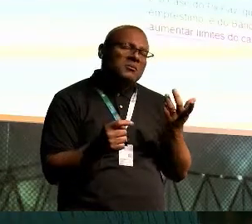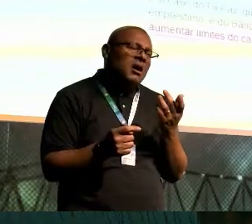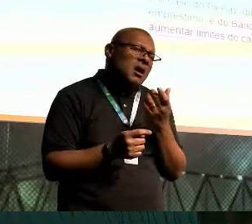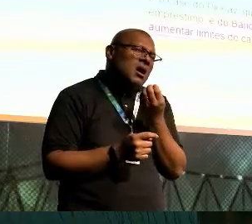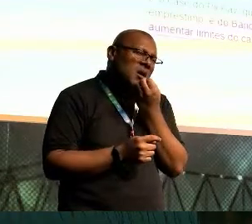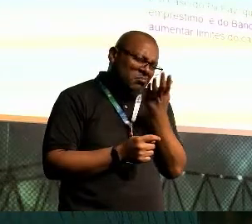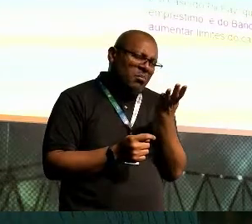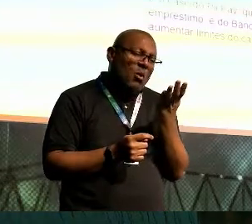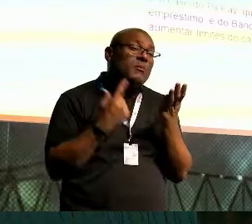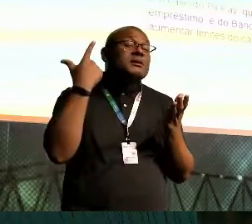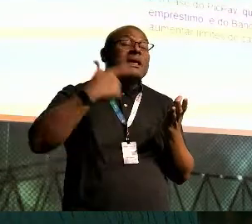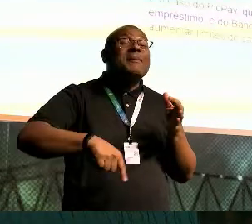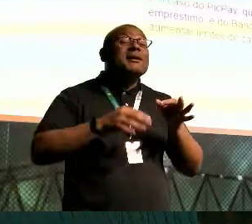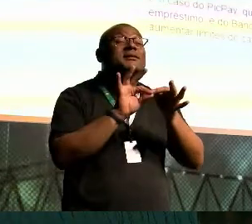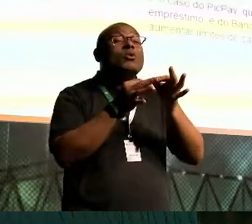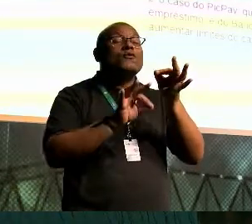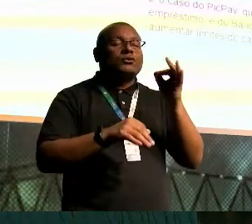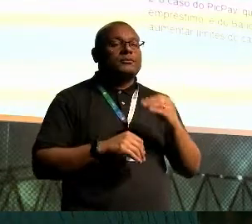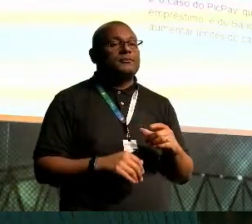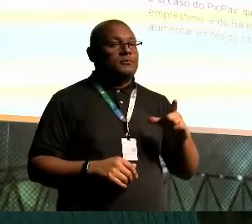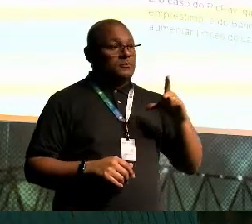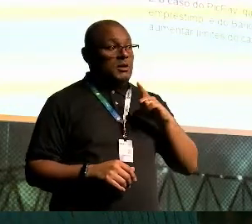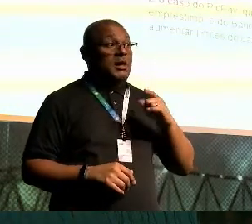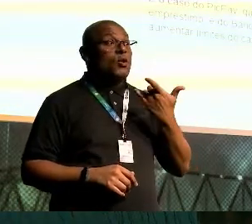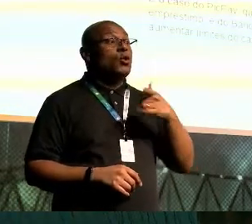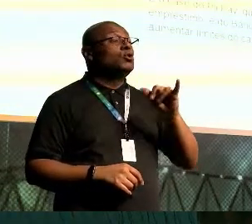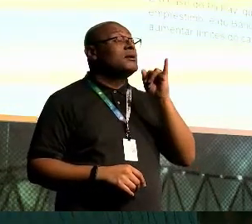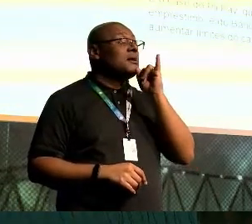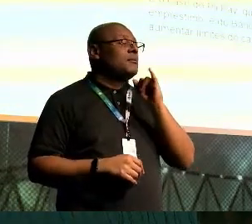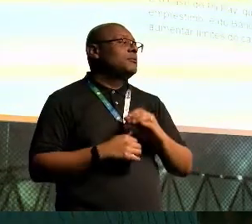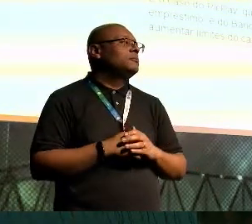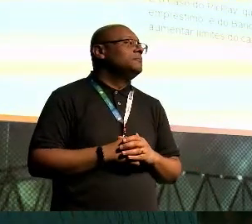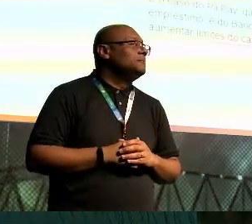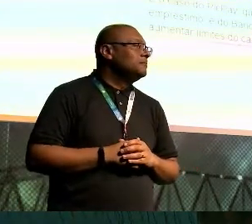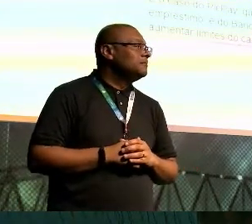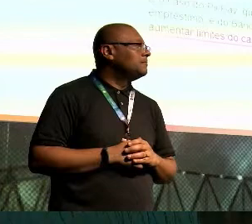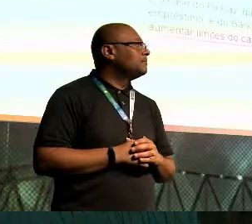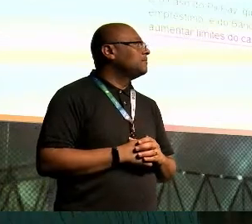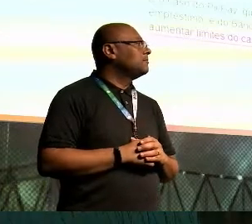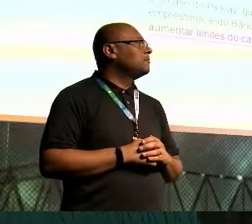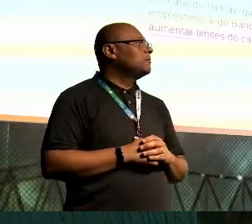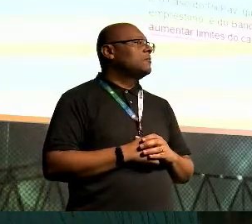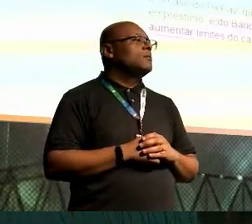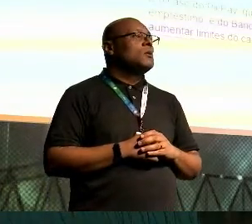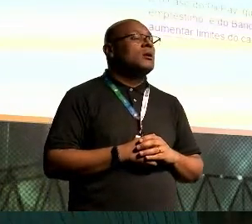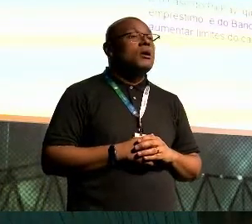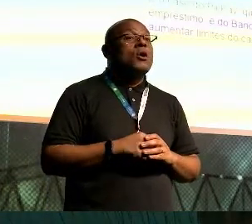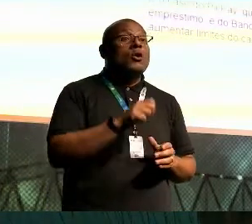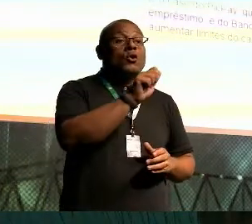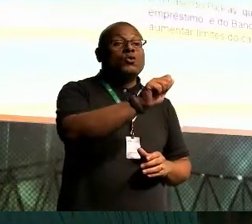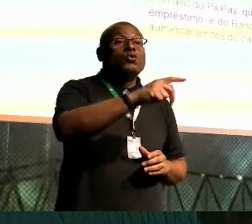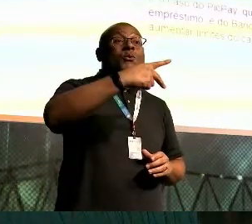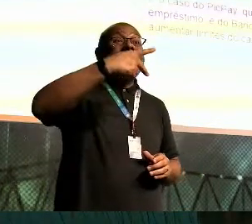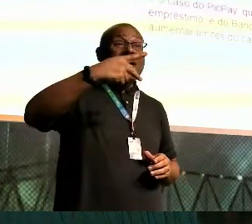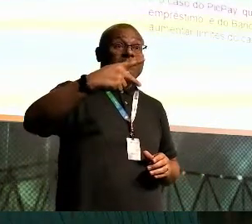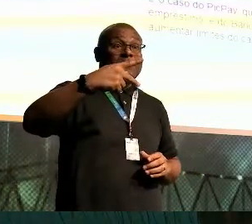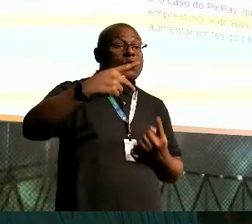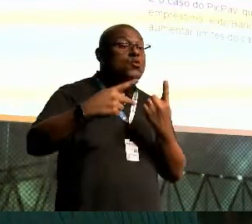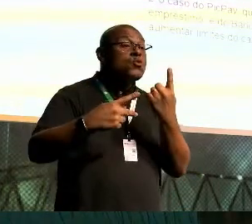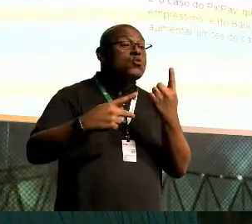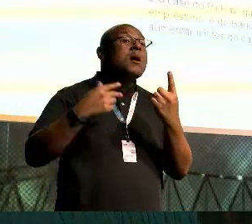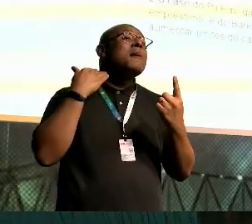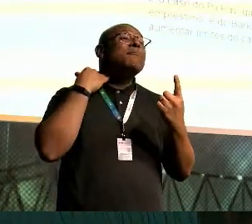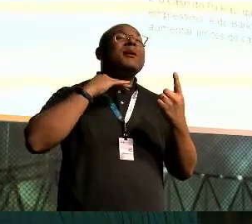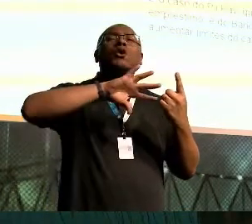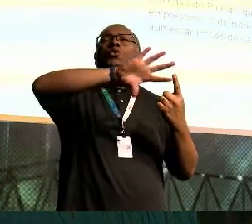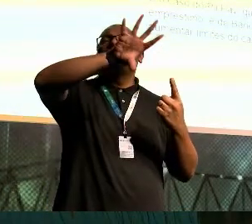pedacinho. A gente já tem outros casos, então, todas as contas num app e o empréstimo mais fácil. Veja que